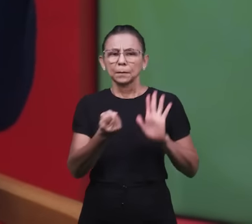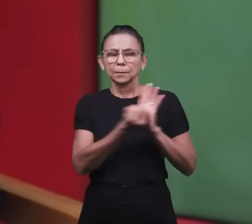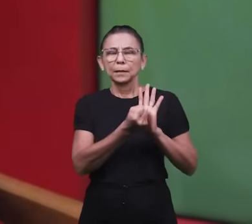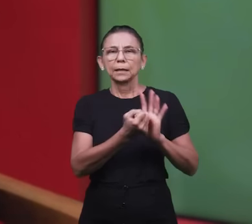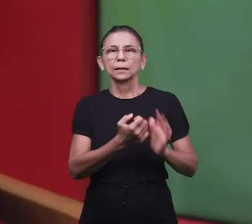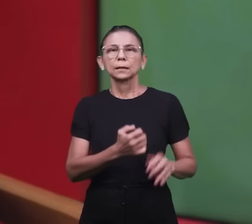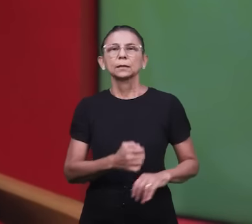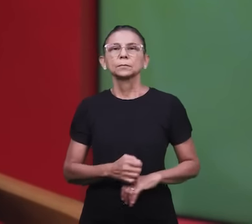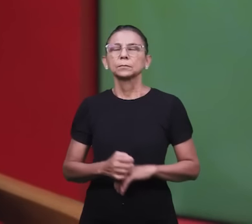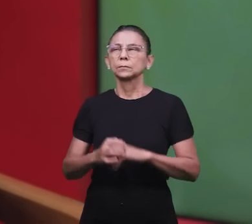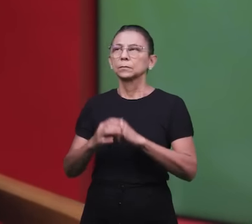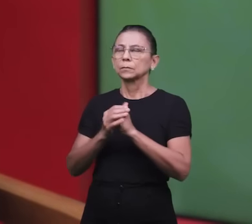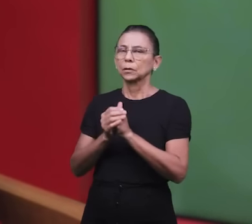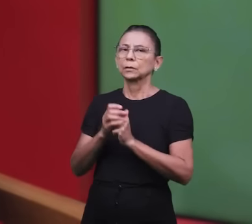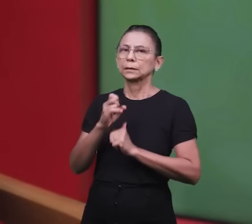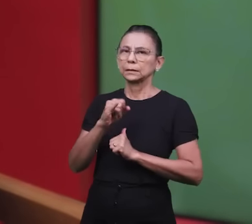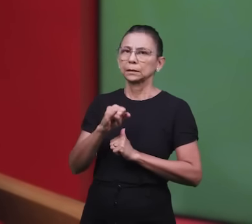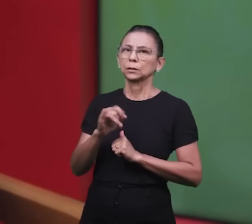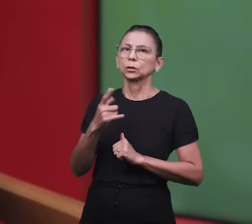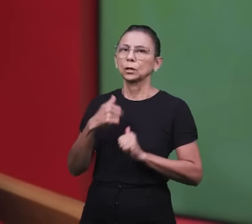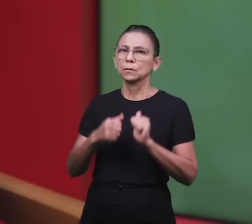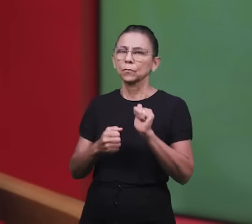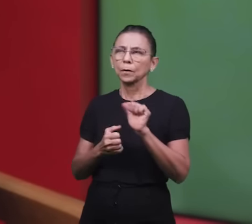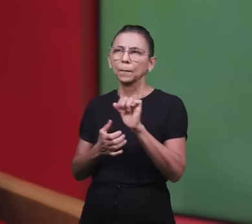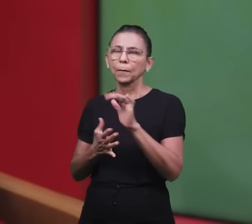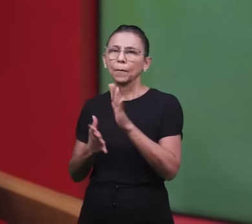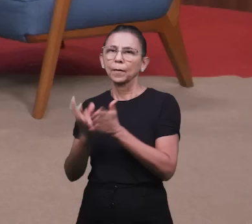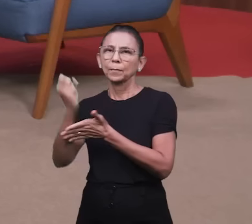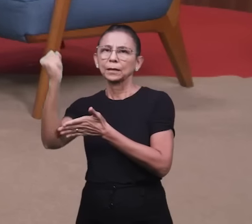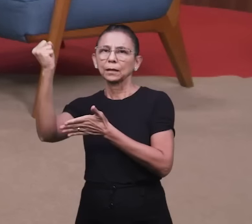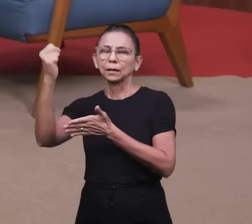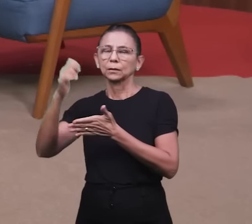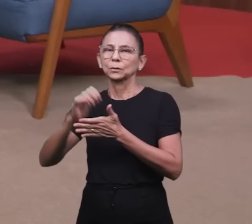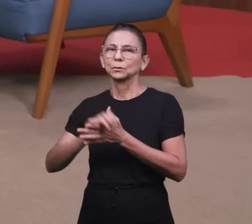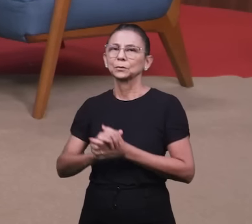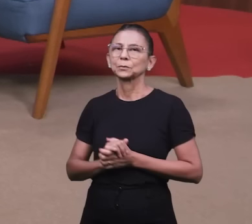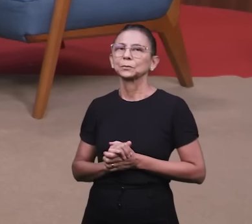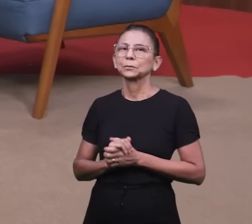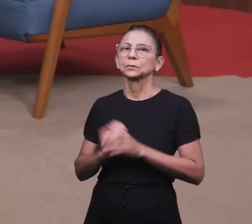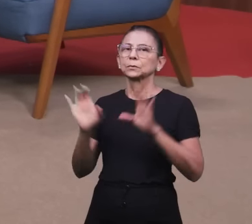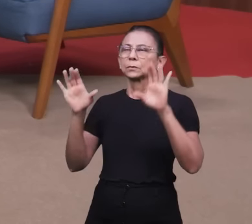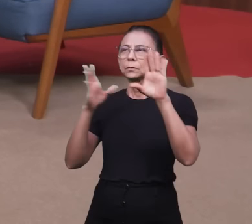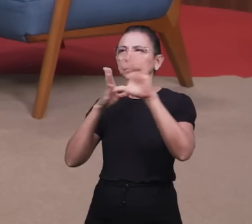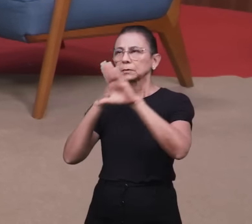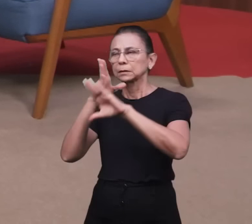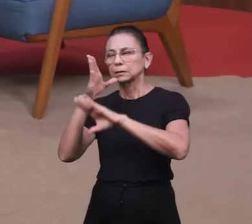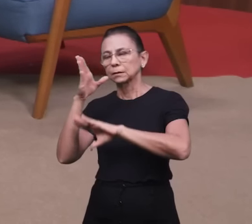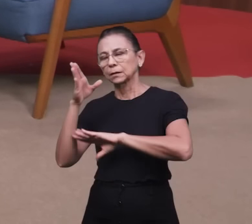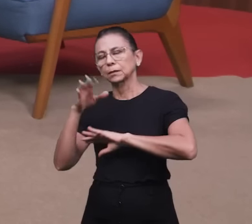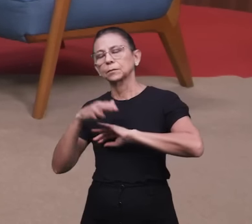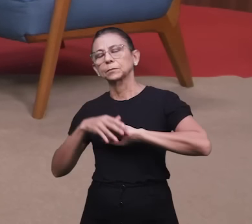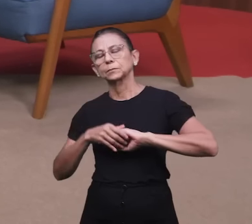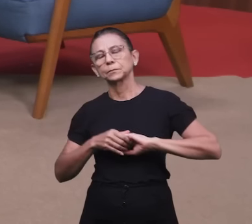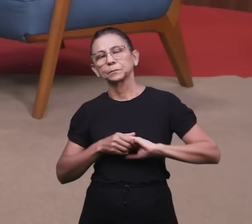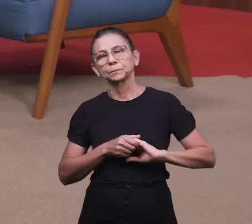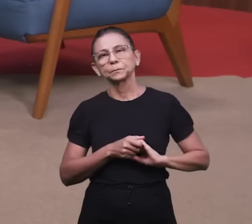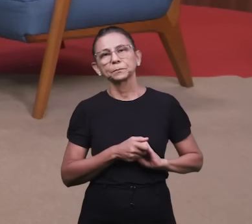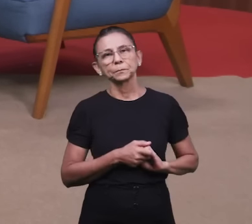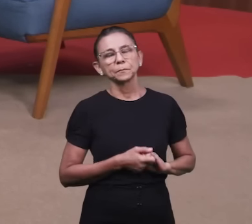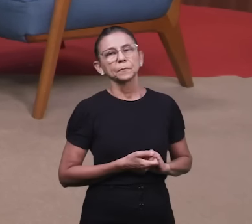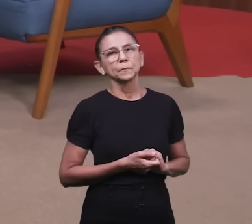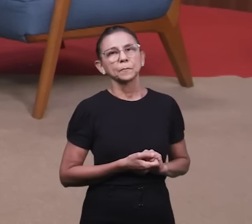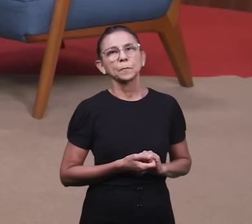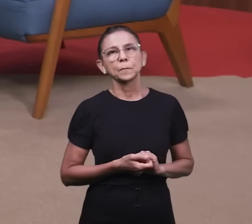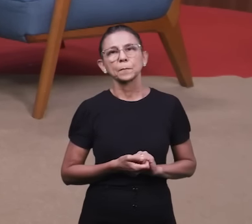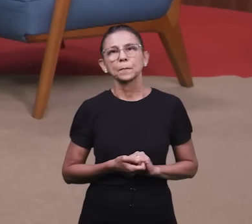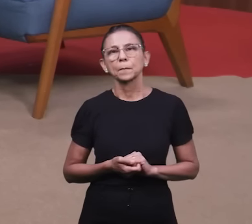o centro das nossas vidas Amém nós vamos escapar e vamos sair rumo a terra prometida a